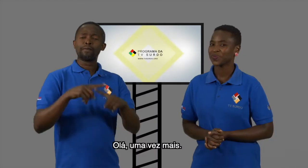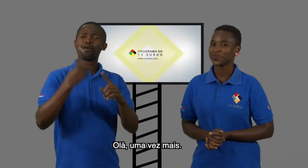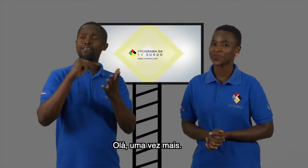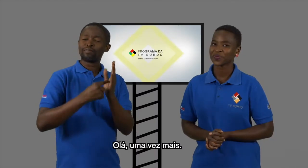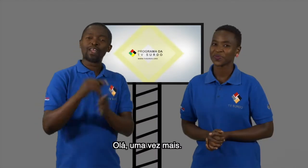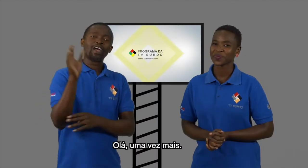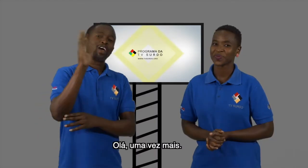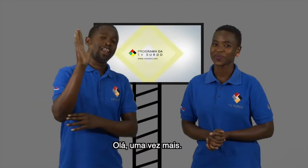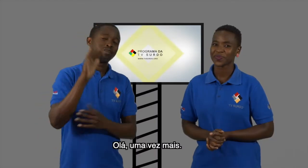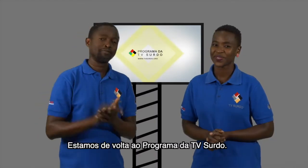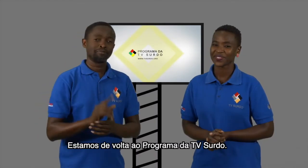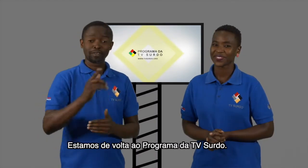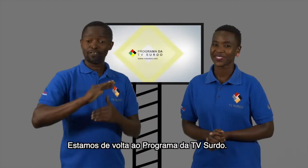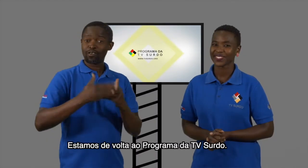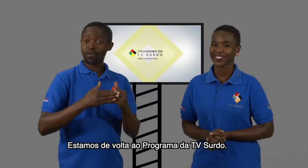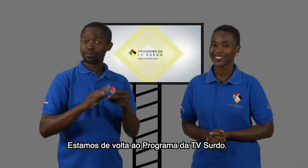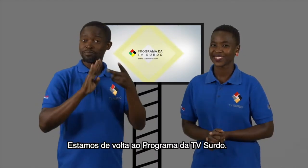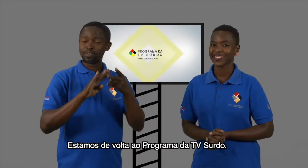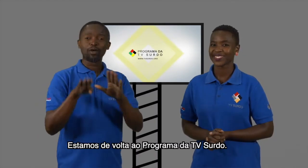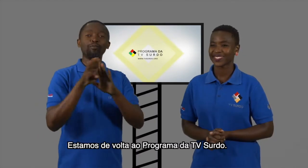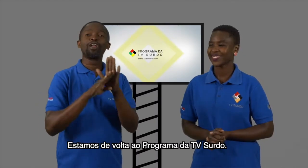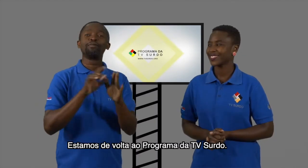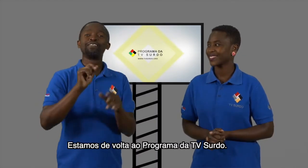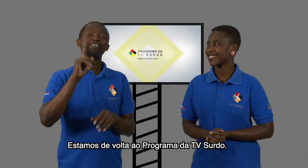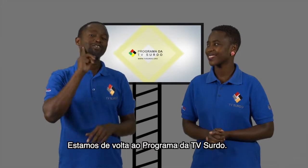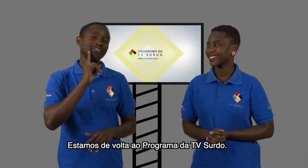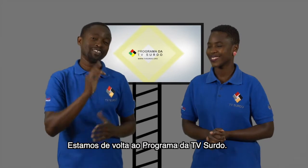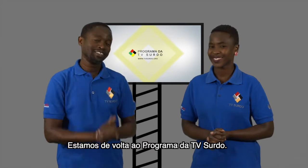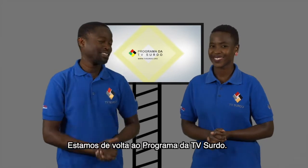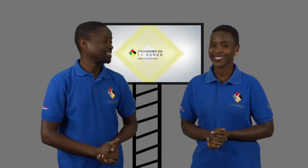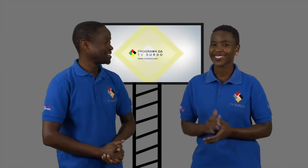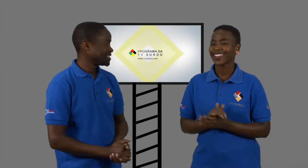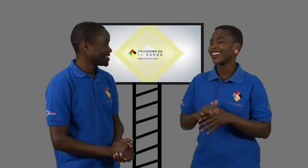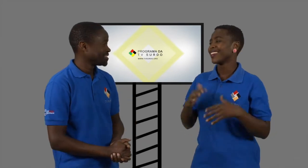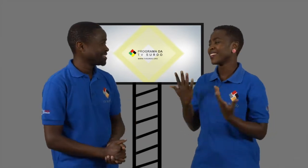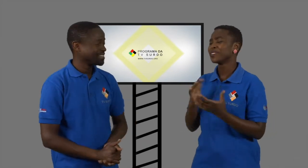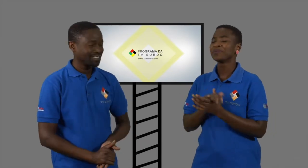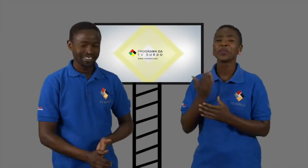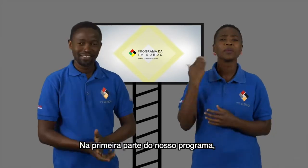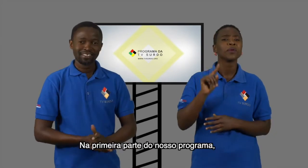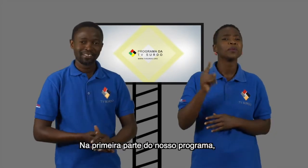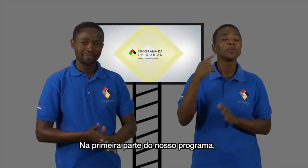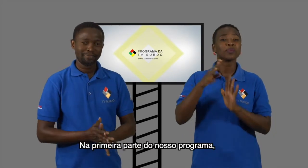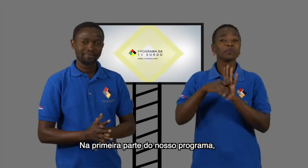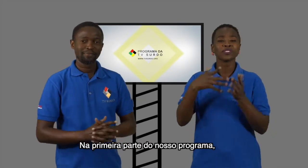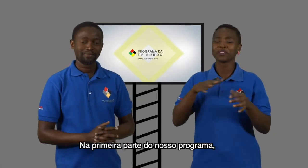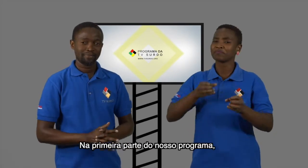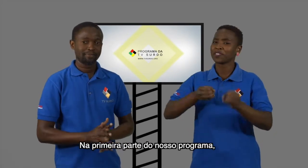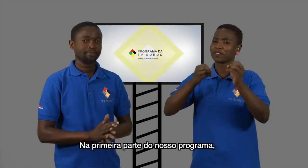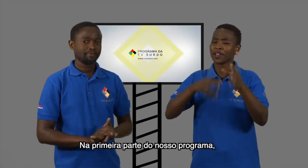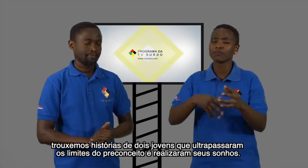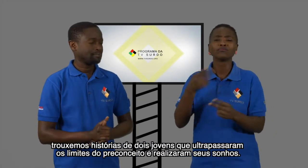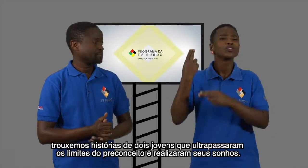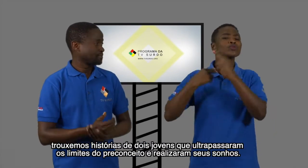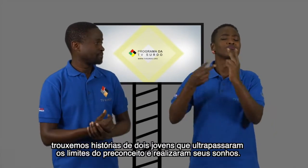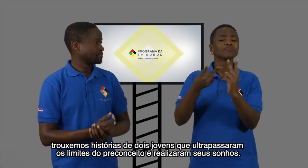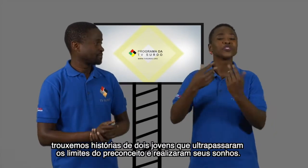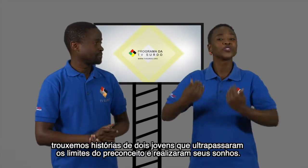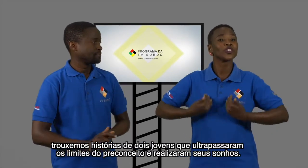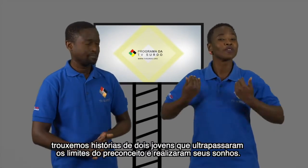Olá, uma vez mais. Estamos de volta ao programa da TV Surdo. Na primeira parte do nosso